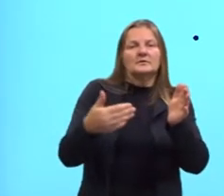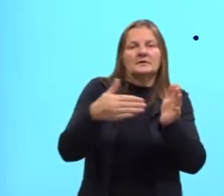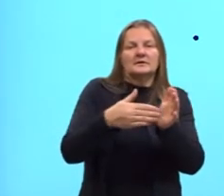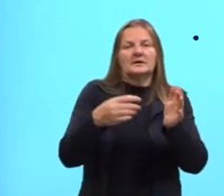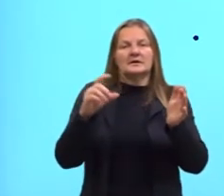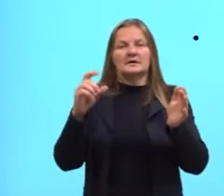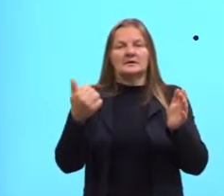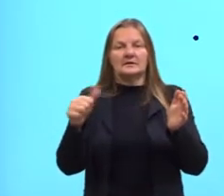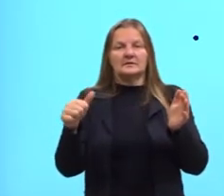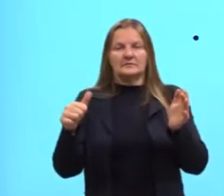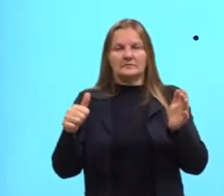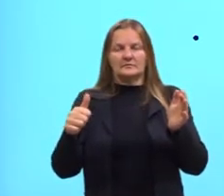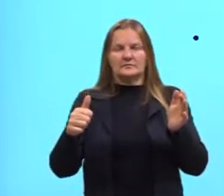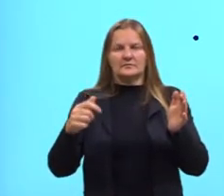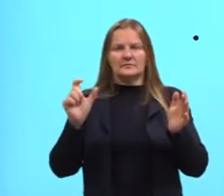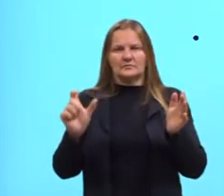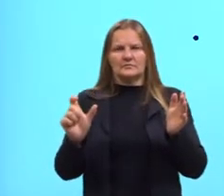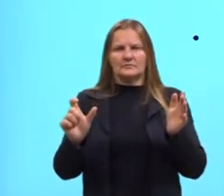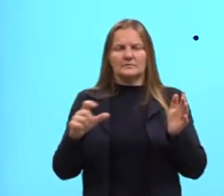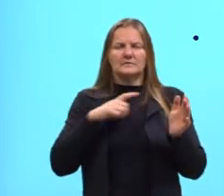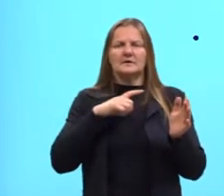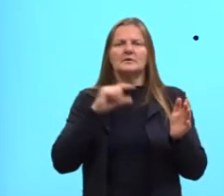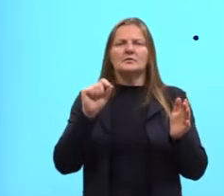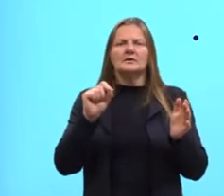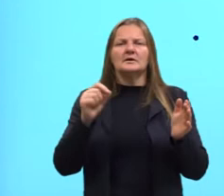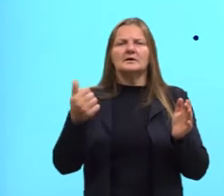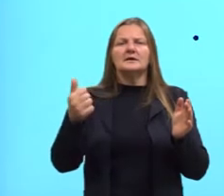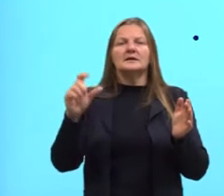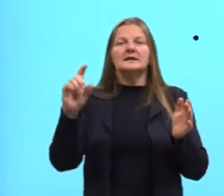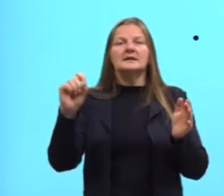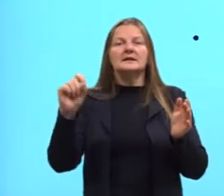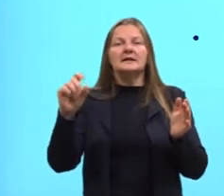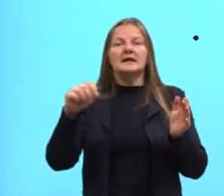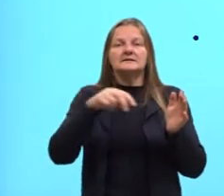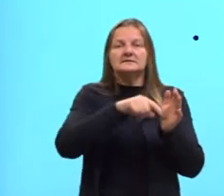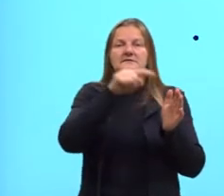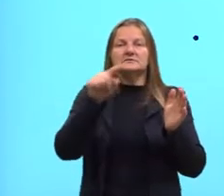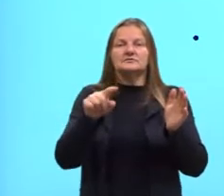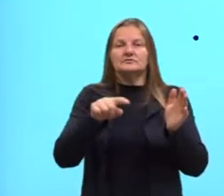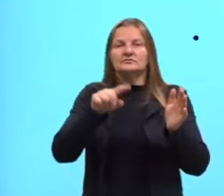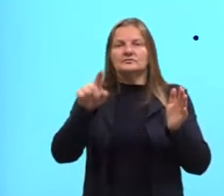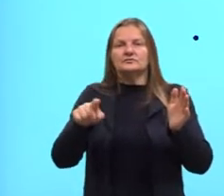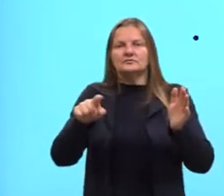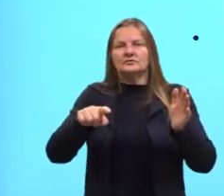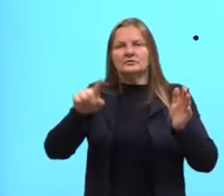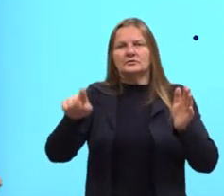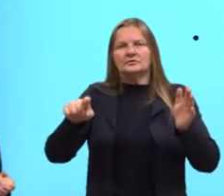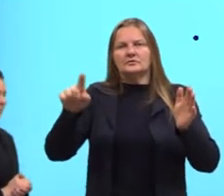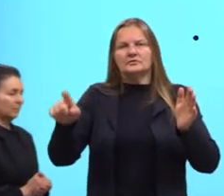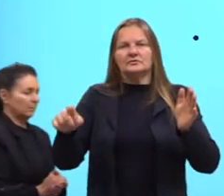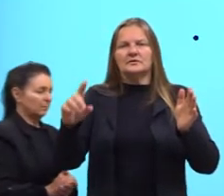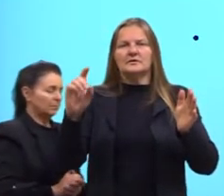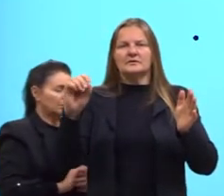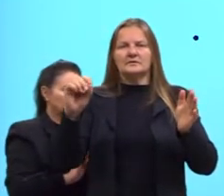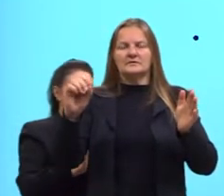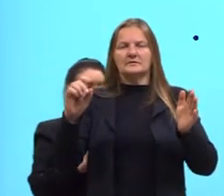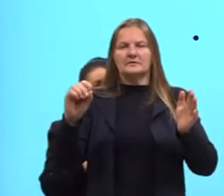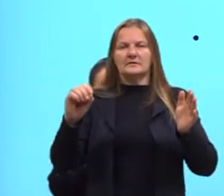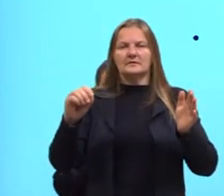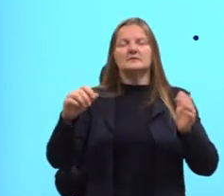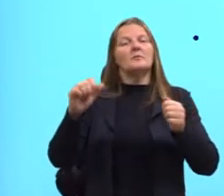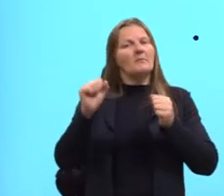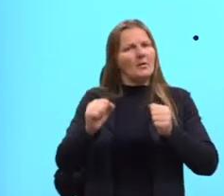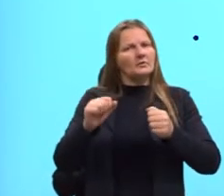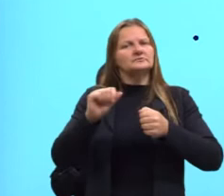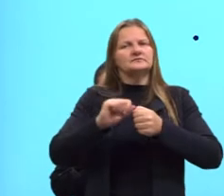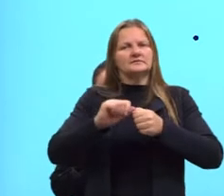até o 11º termo nós temos 10 saltos tá poderia ser utilizado novamente